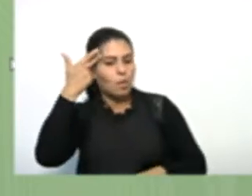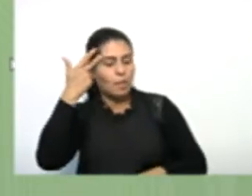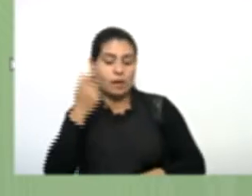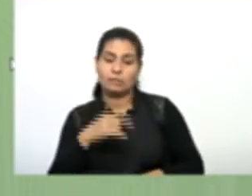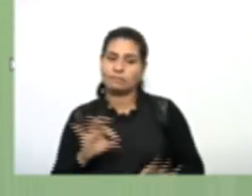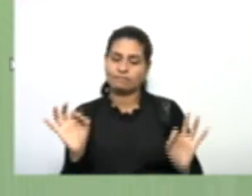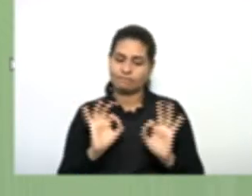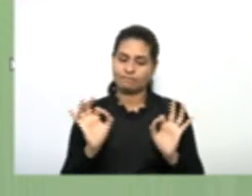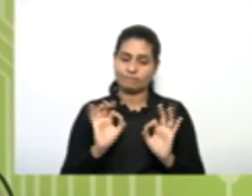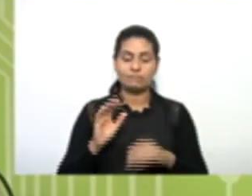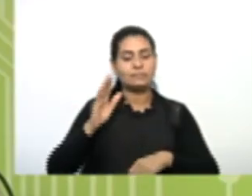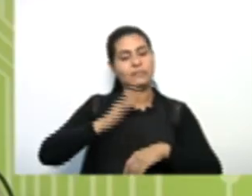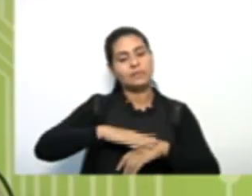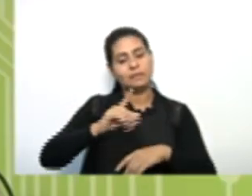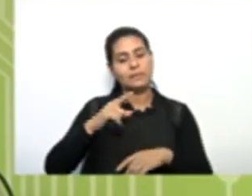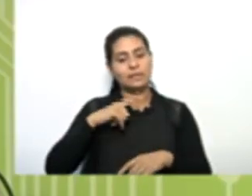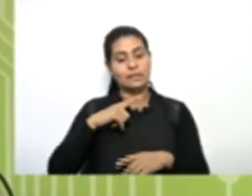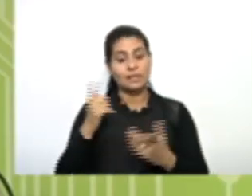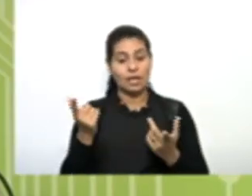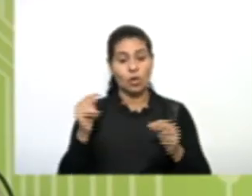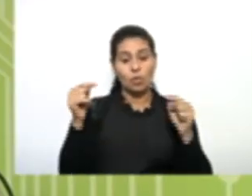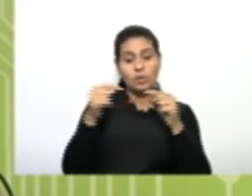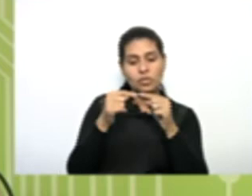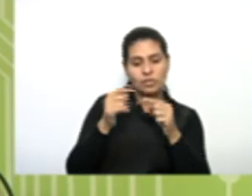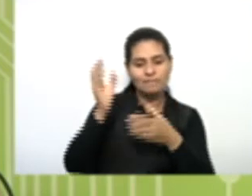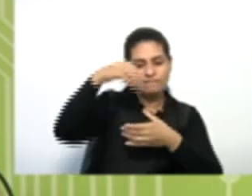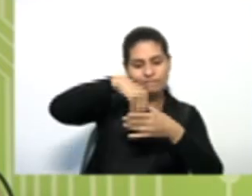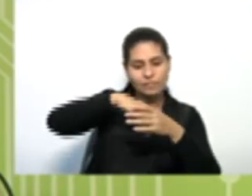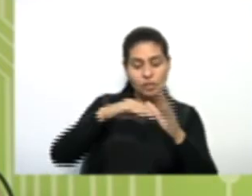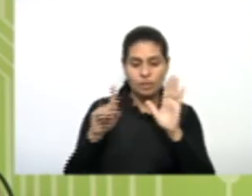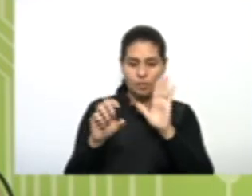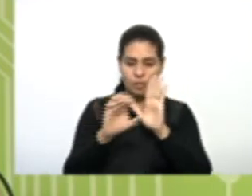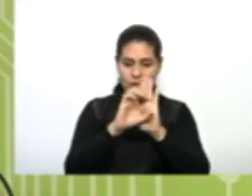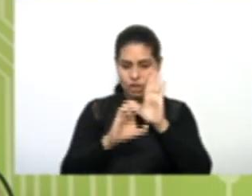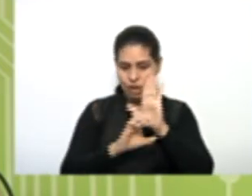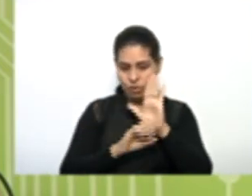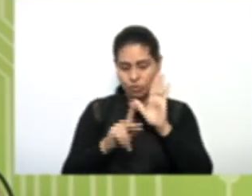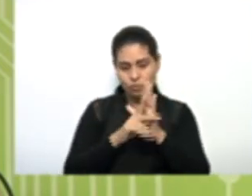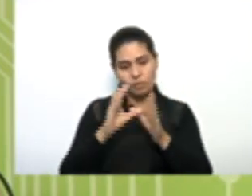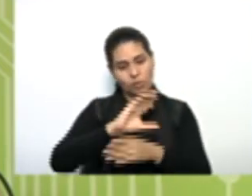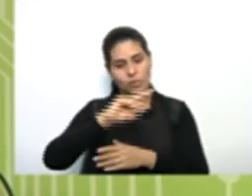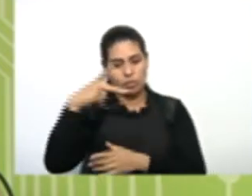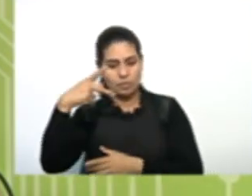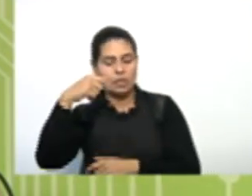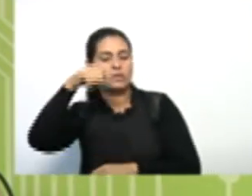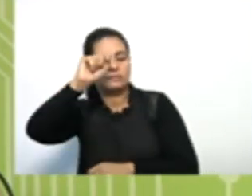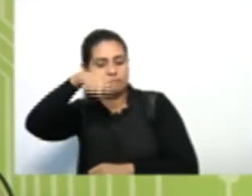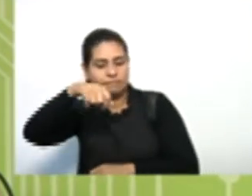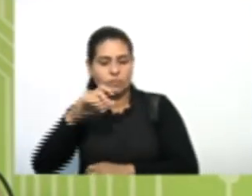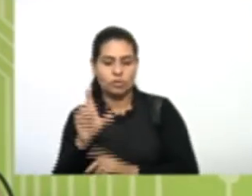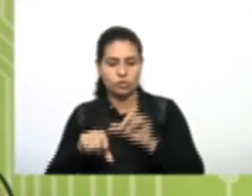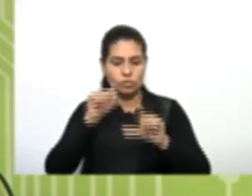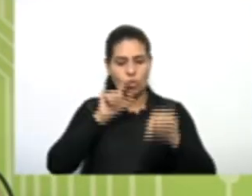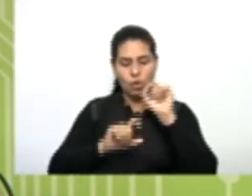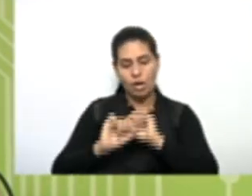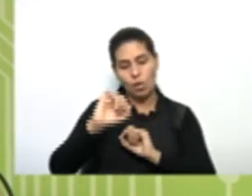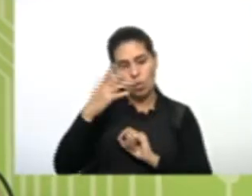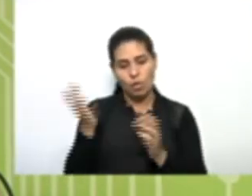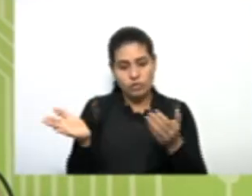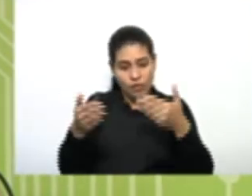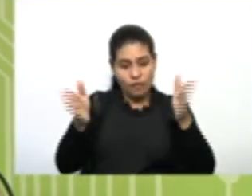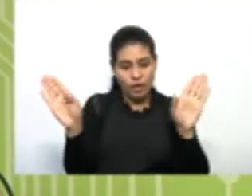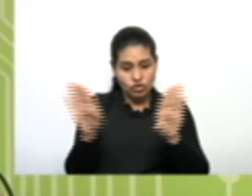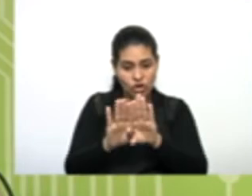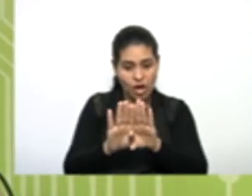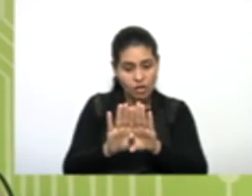são. A gente vai ter isso definido dentro do estatuto da cooperativa. A cooperativa pode decidir que ela vai ser fechada para